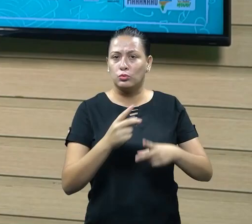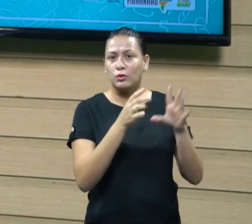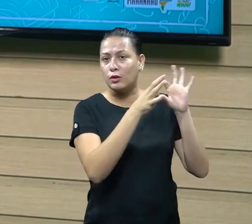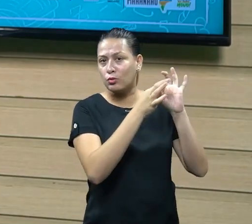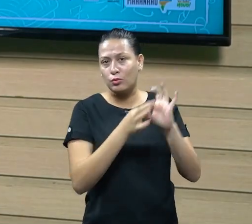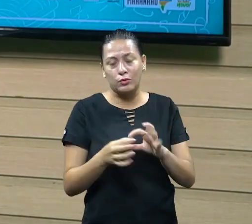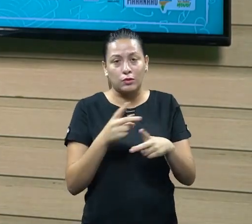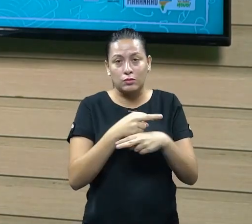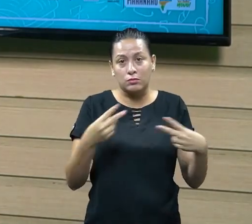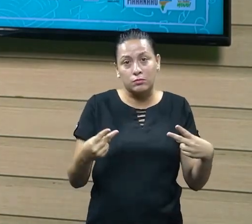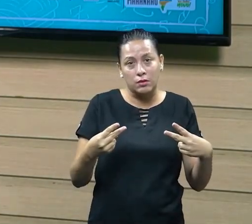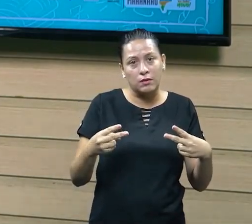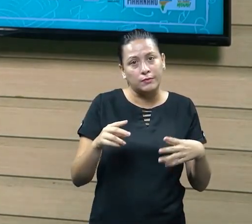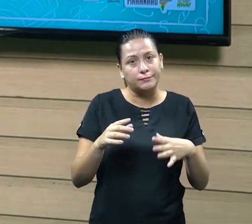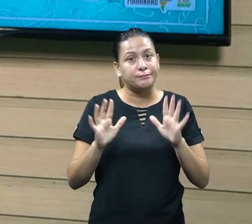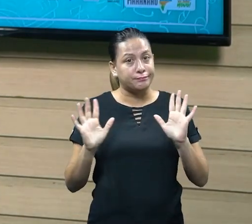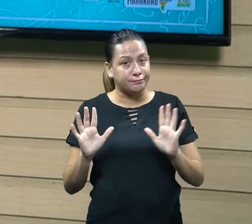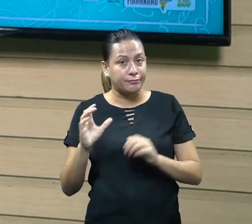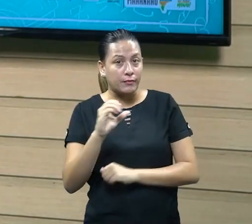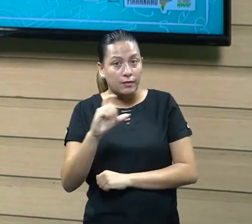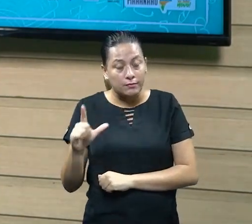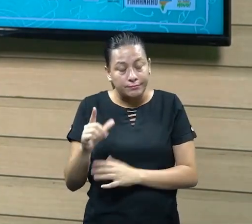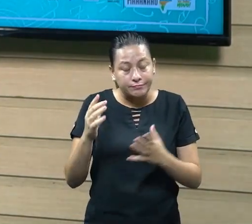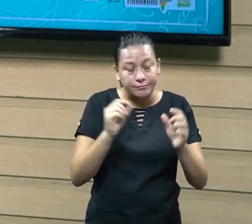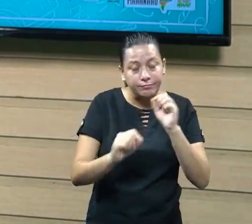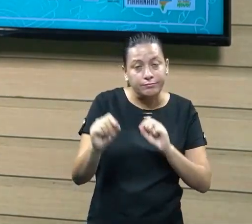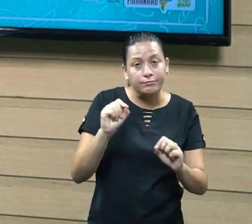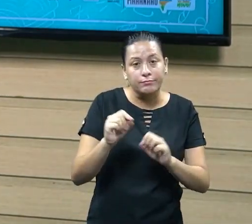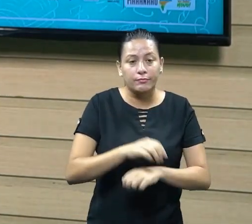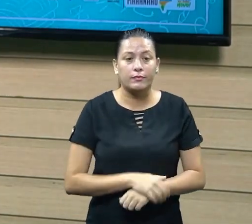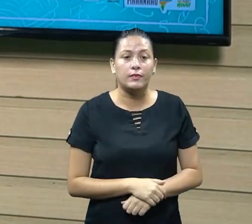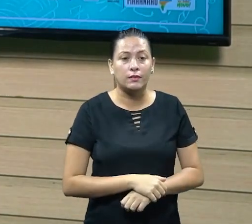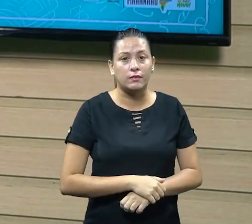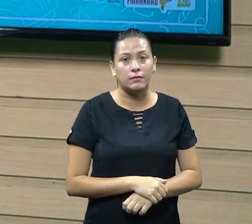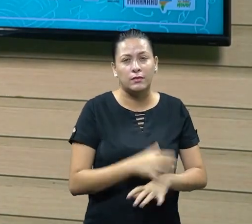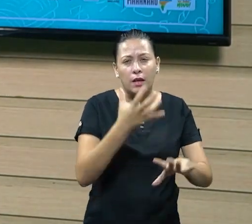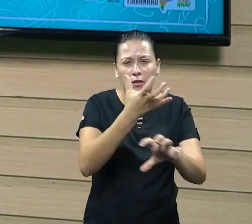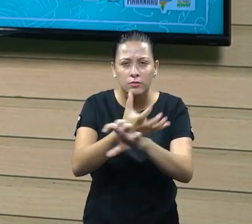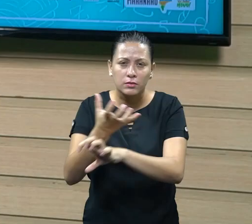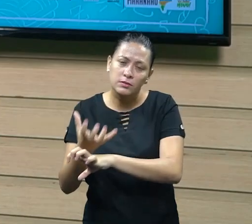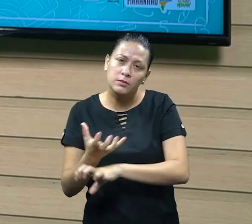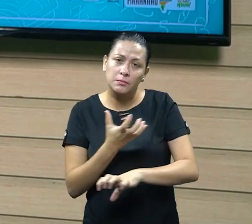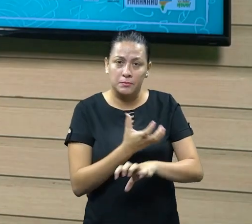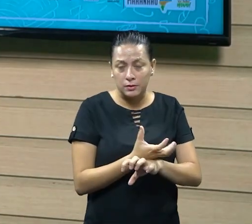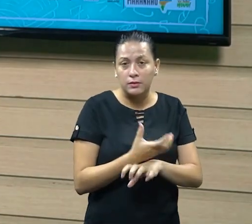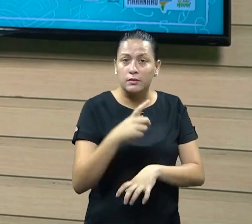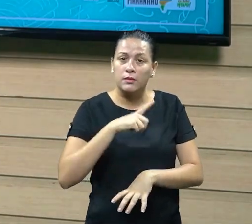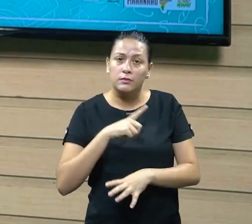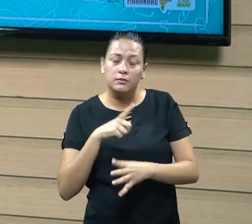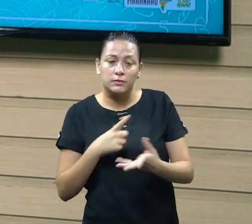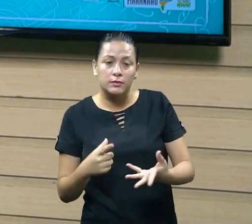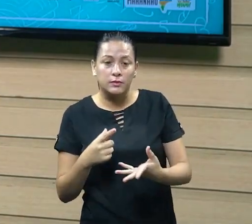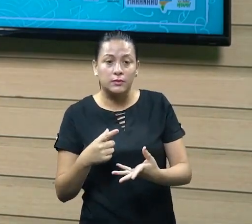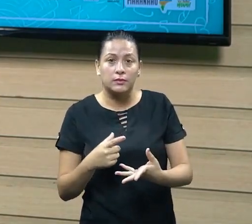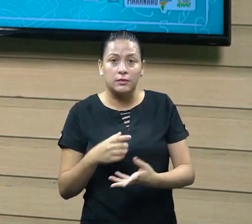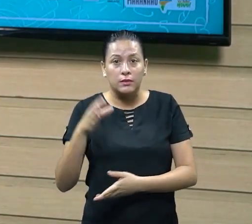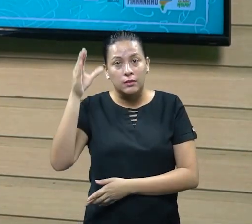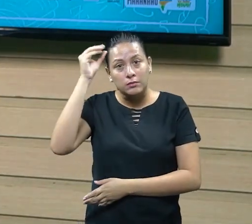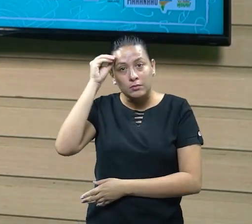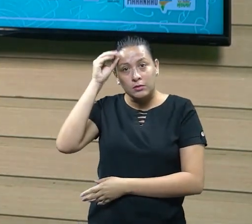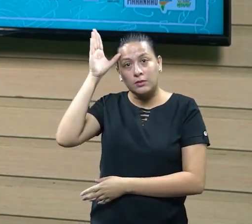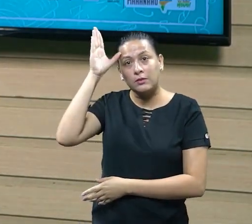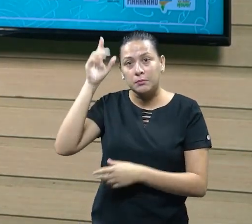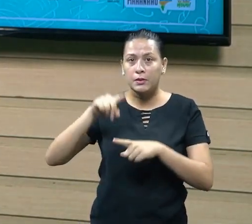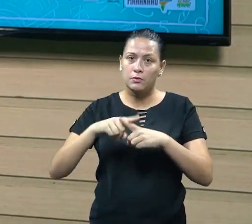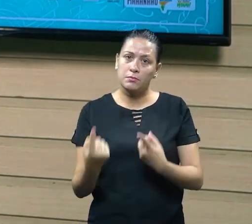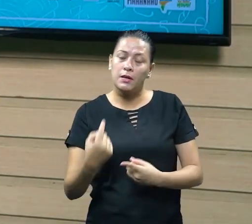áreas de conhecimento, tu tem um grau, tu é mais detentor, né, desse grau de conhecimento do que de outras. Mas isso não significa que eu sou administrador, que eu não posso entender um